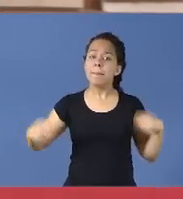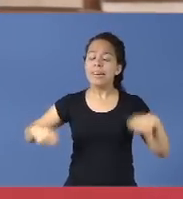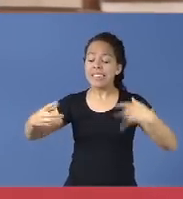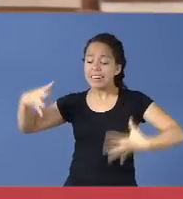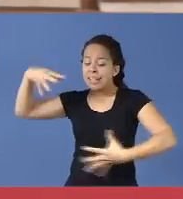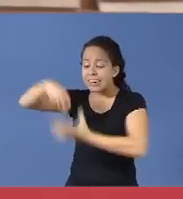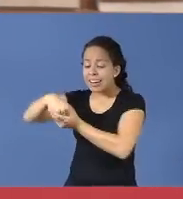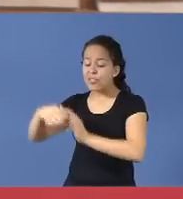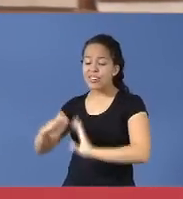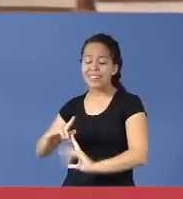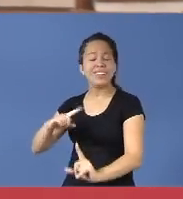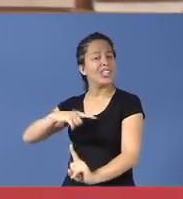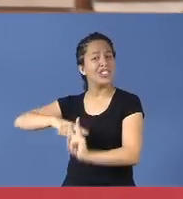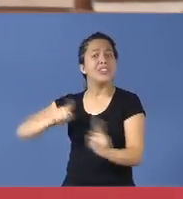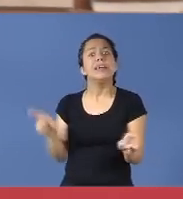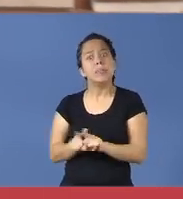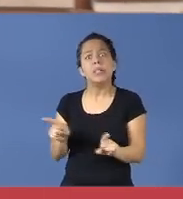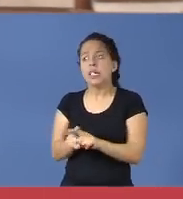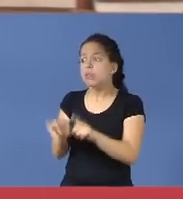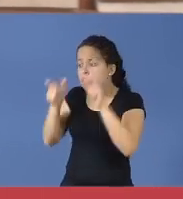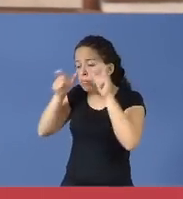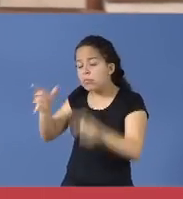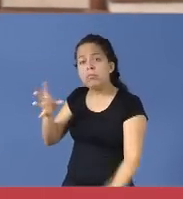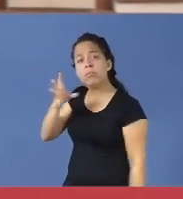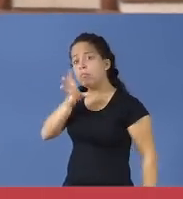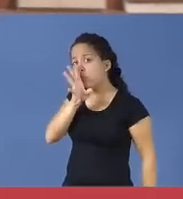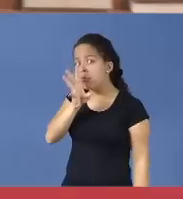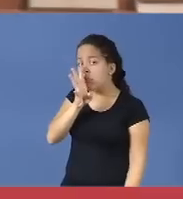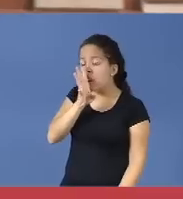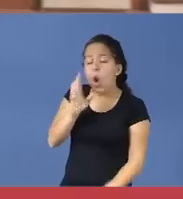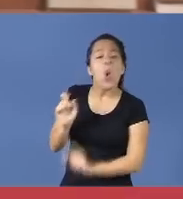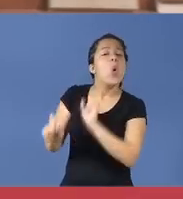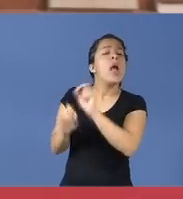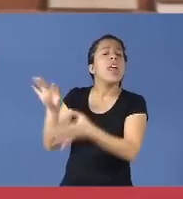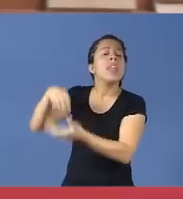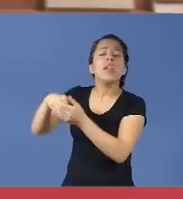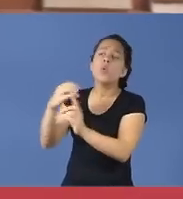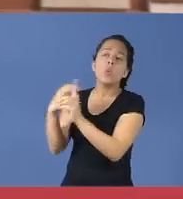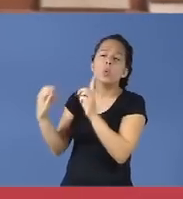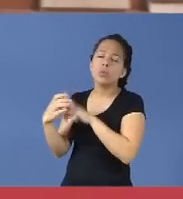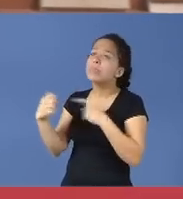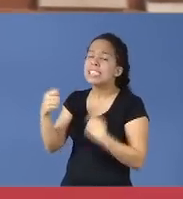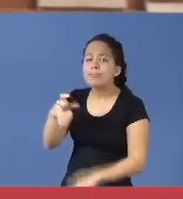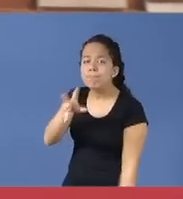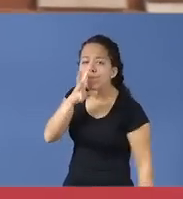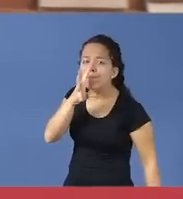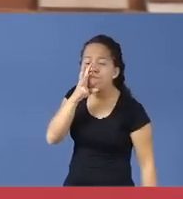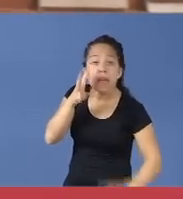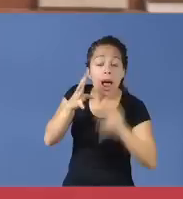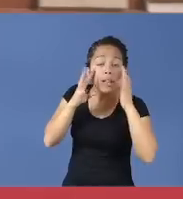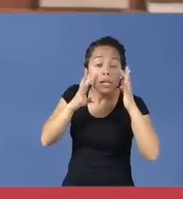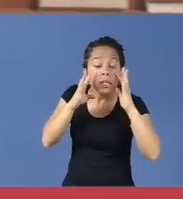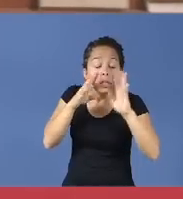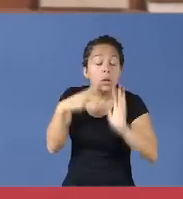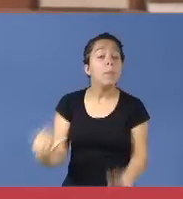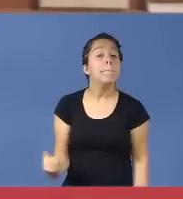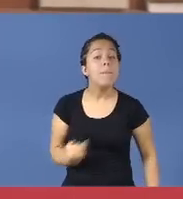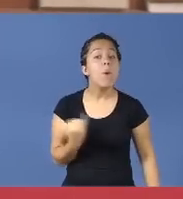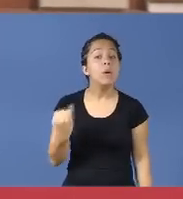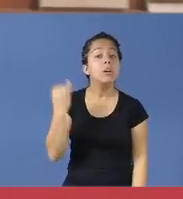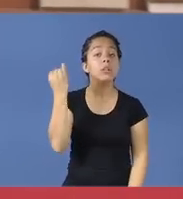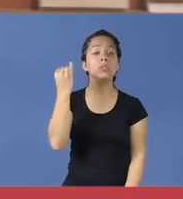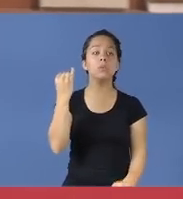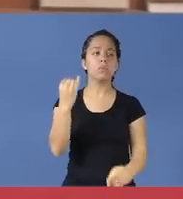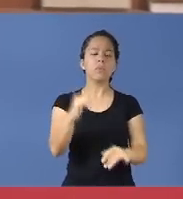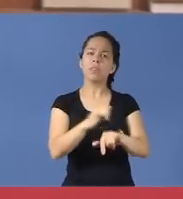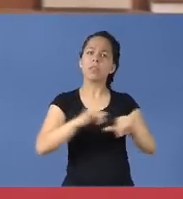o rebanho, para cuidar do rebanho, para ver o que está acontecendo no culto, para dar atenção, entregar dons espirituais, para